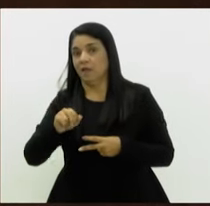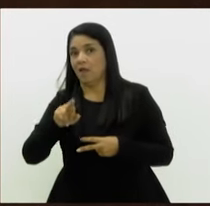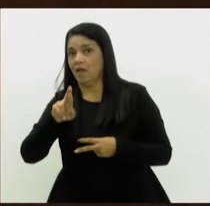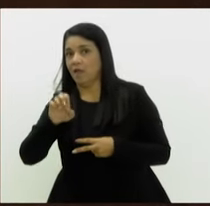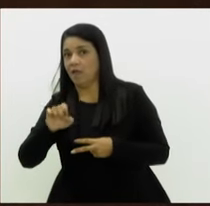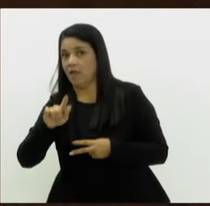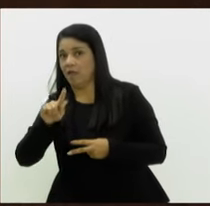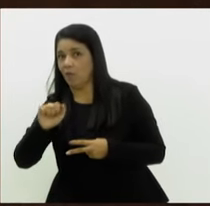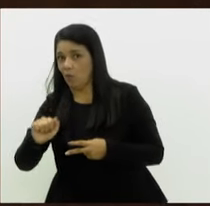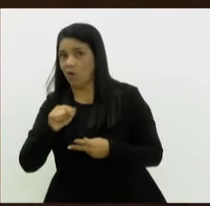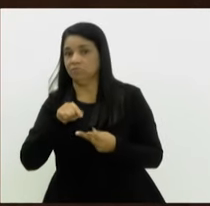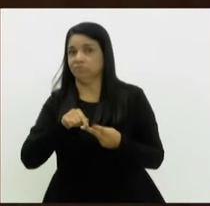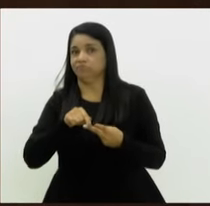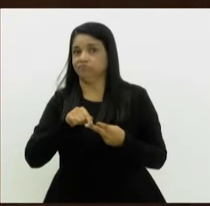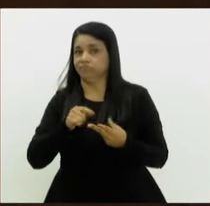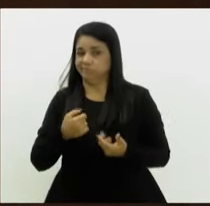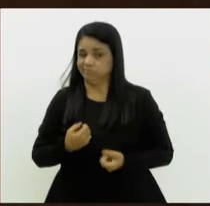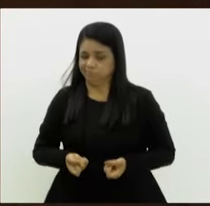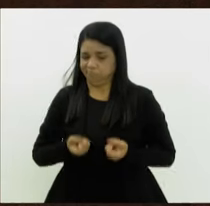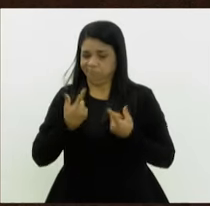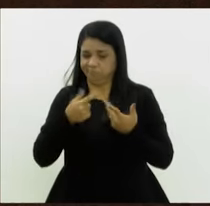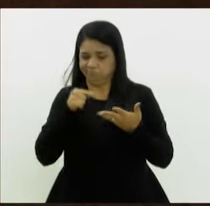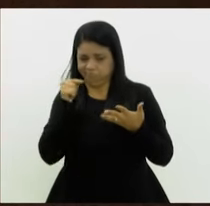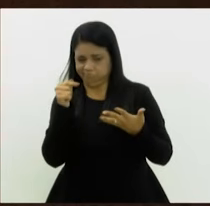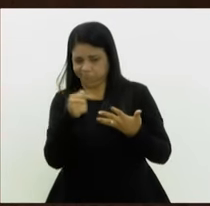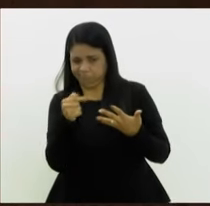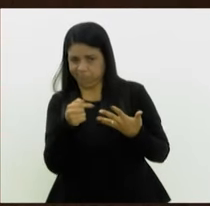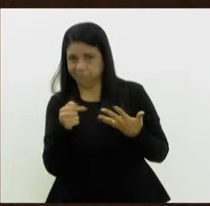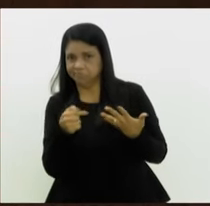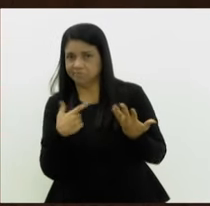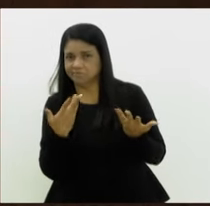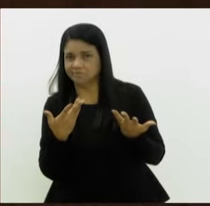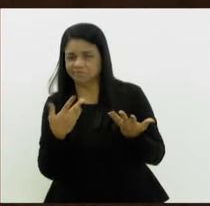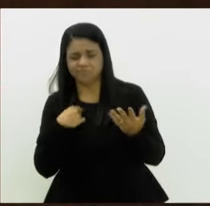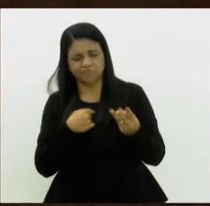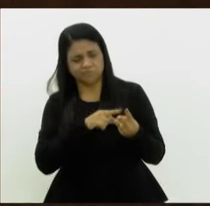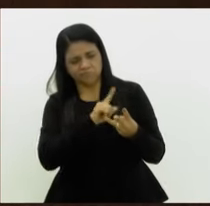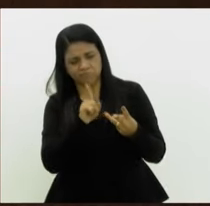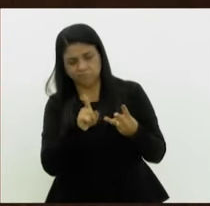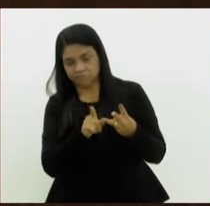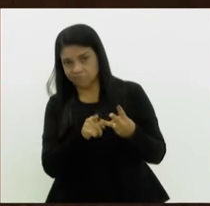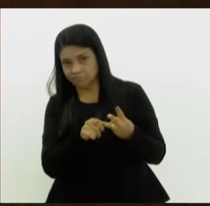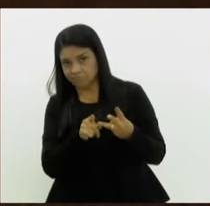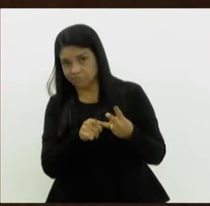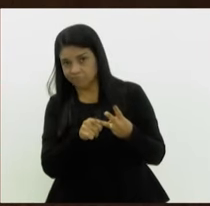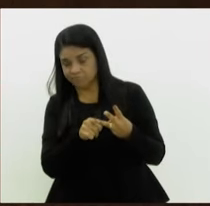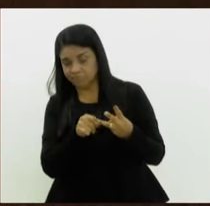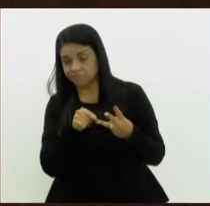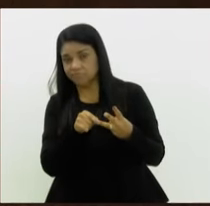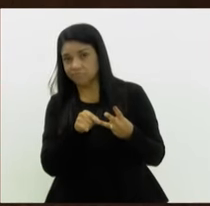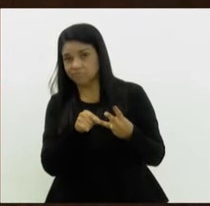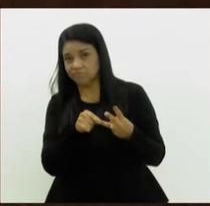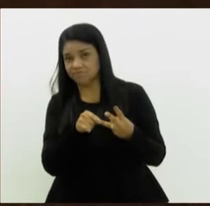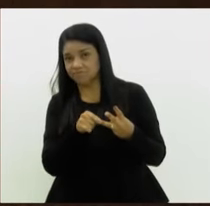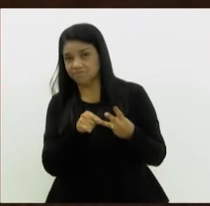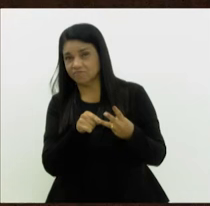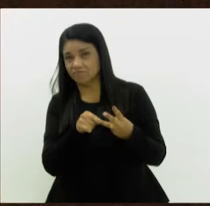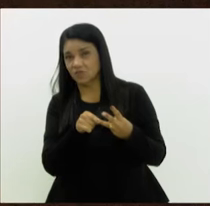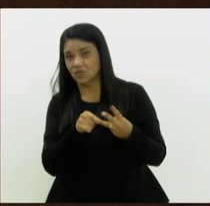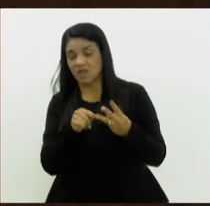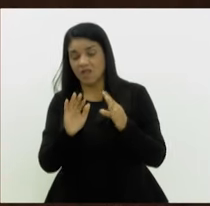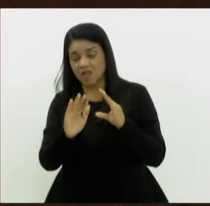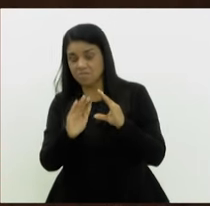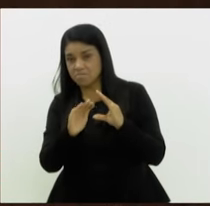me causou estranheza esses pontos aqui, né? E outro ponto também que me causou estranheza foi o motivo pelo qual a